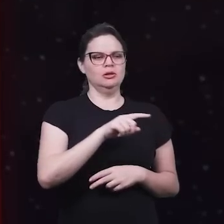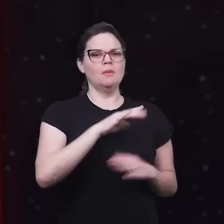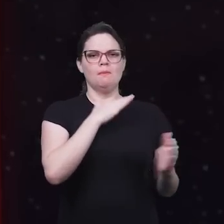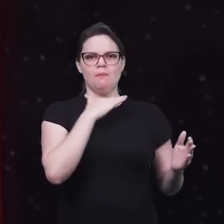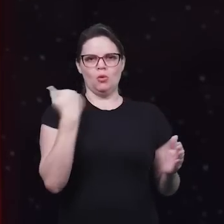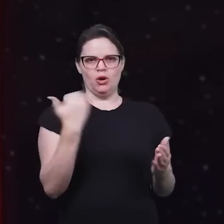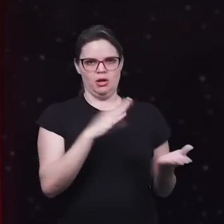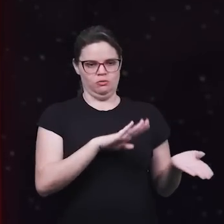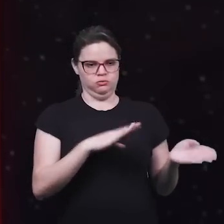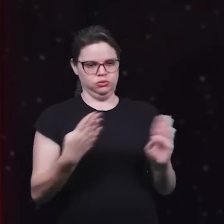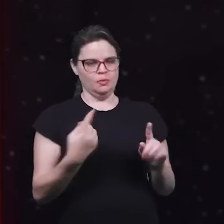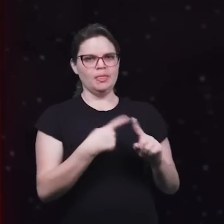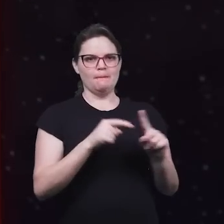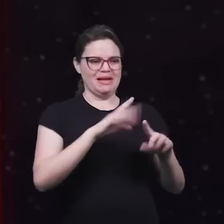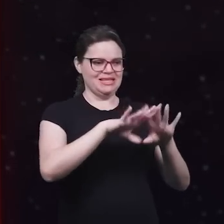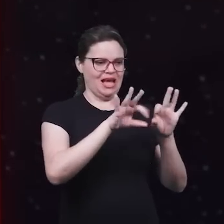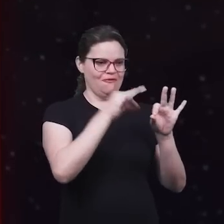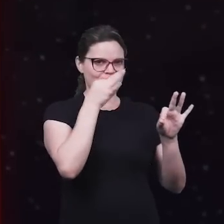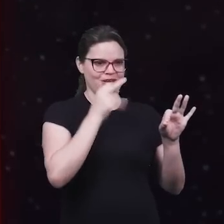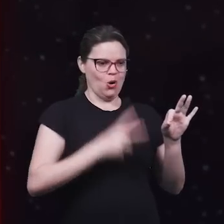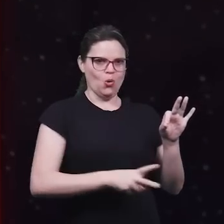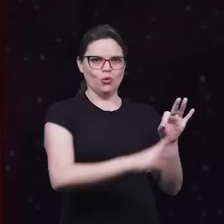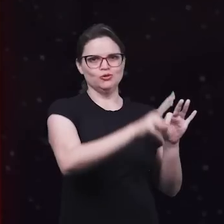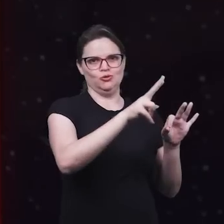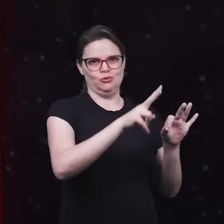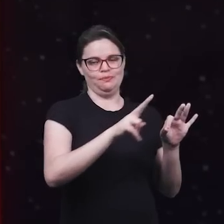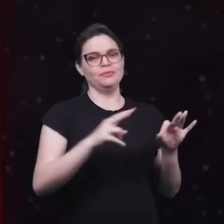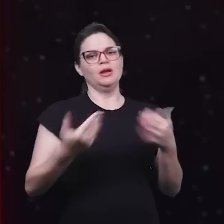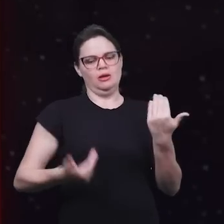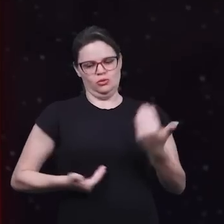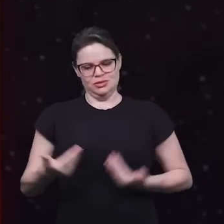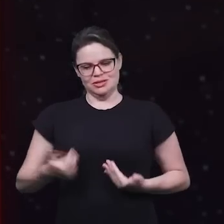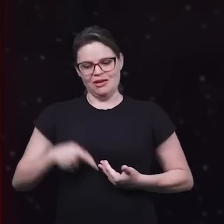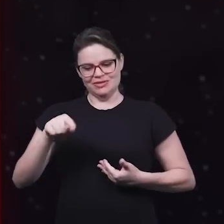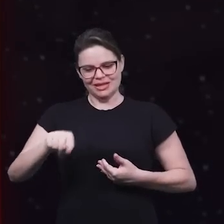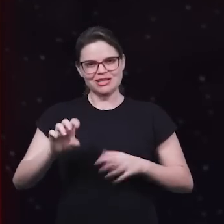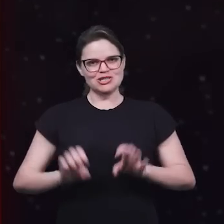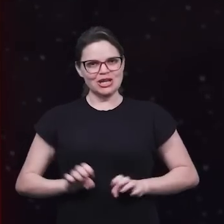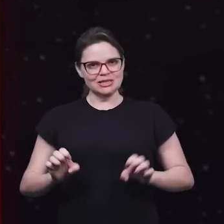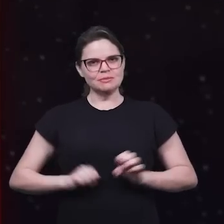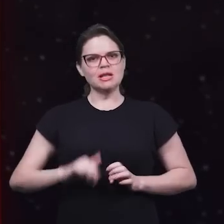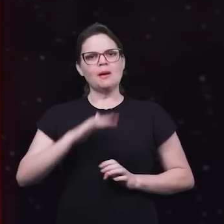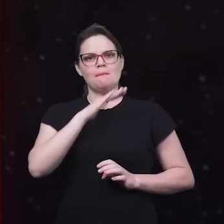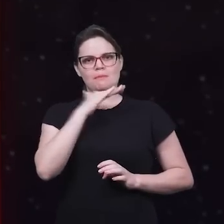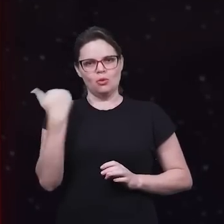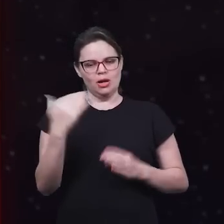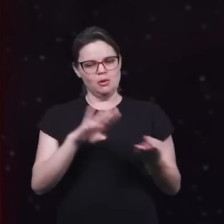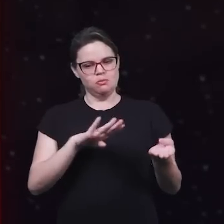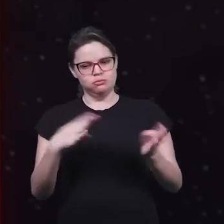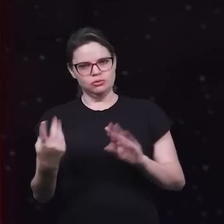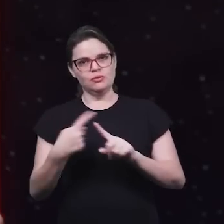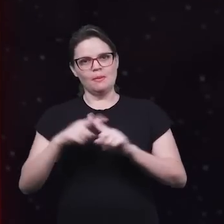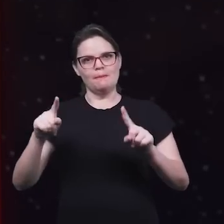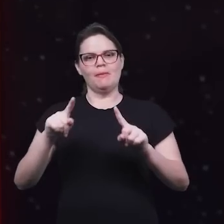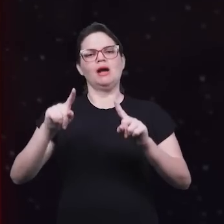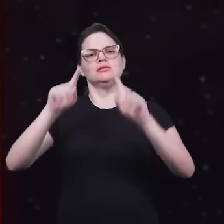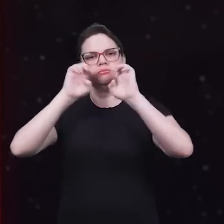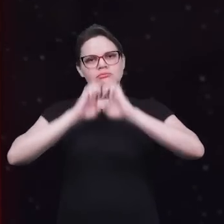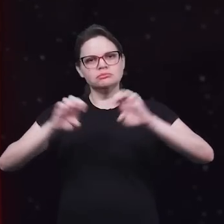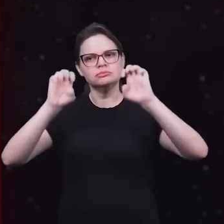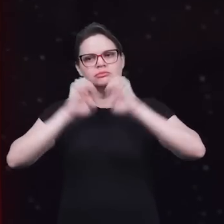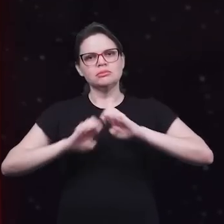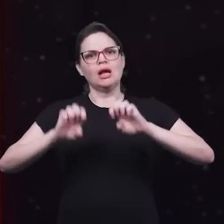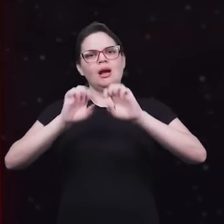vinha continuou. Os irmãos de Esmirna passaram, a vinha continuou. Por quê? Porque essa vinha era perene. Glória